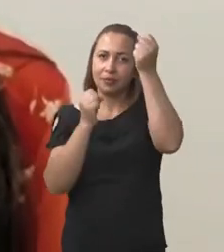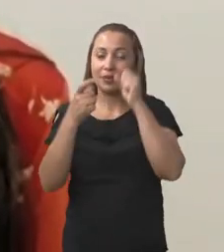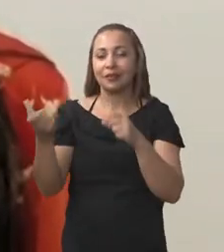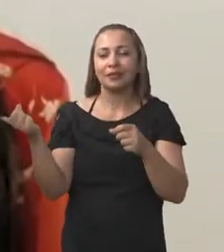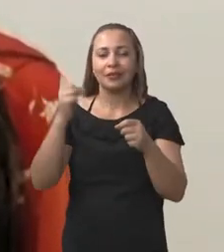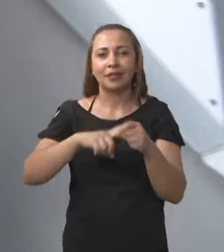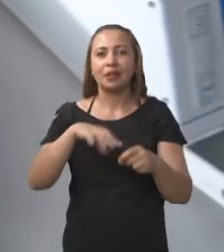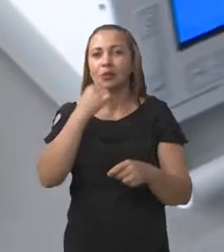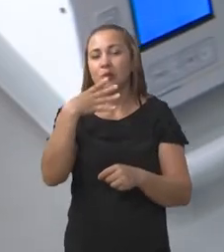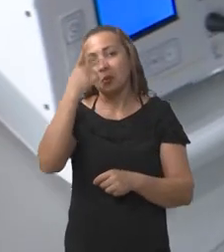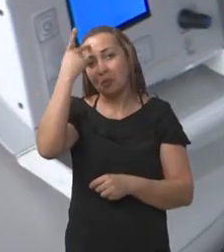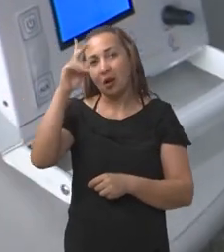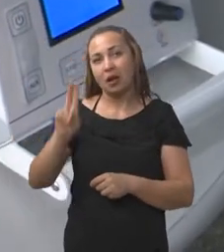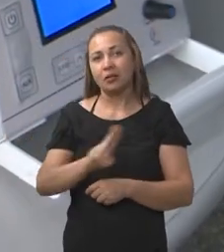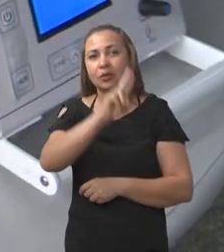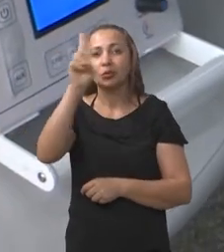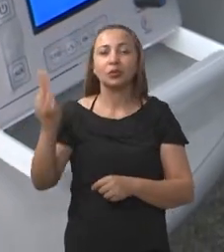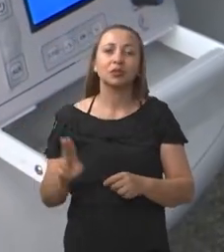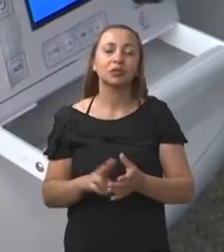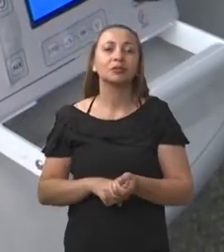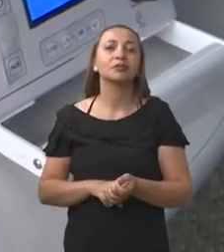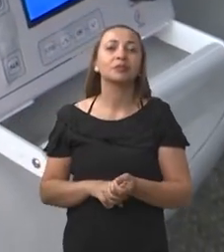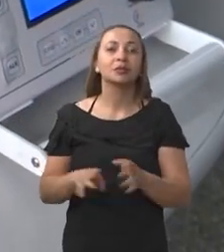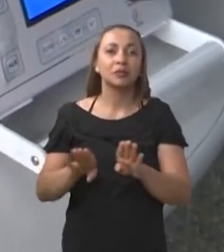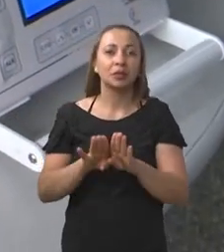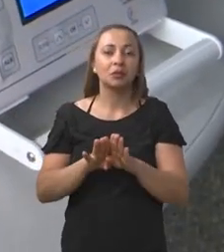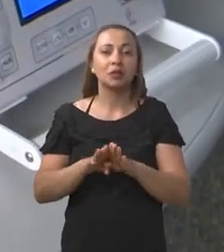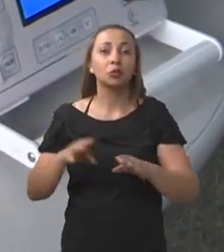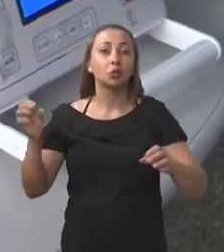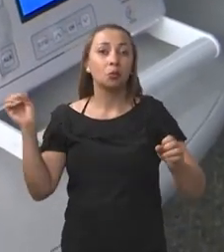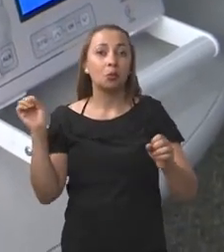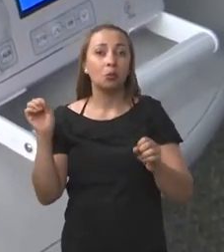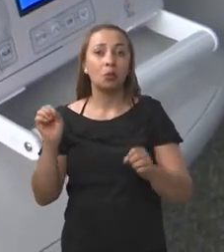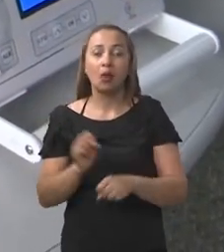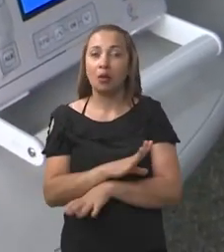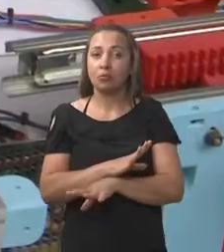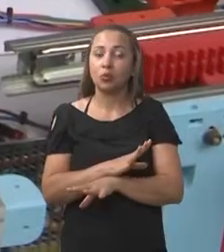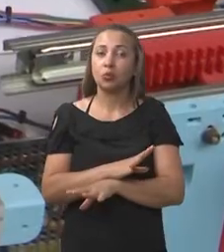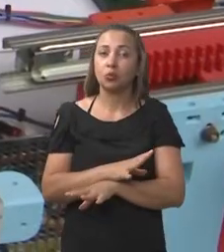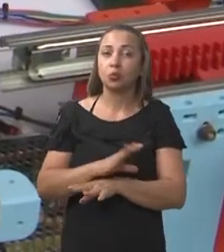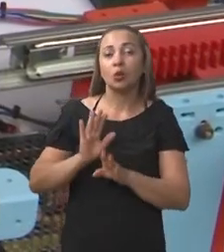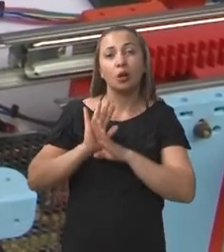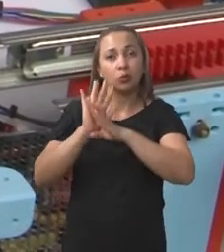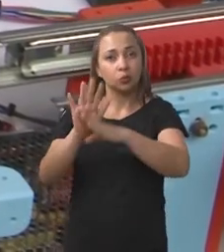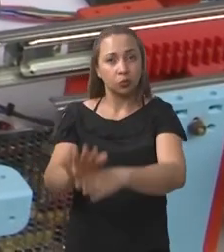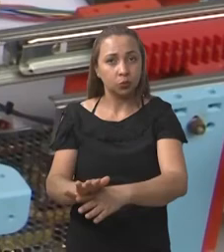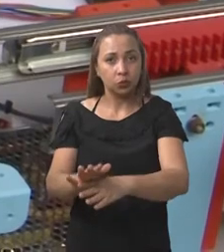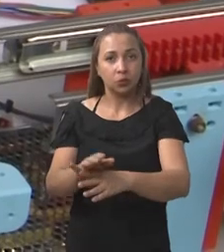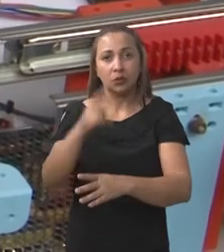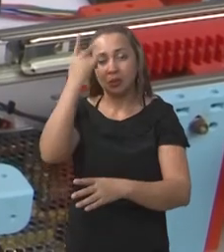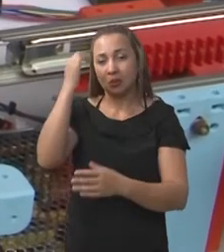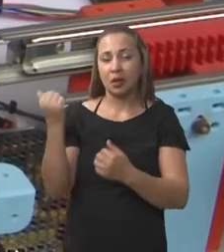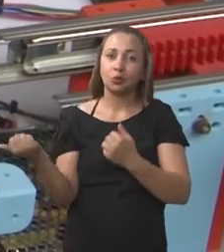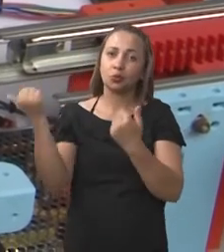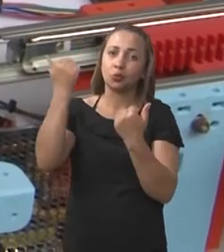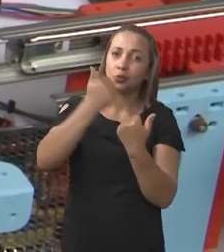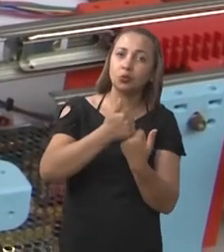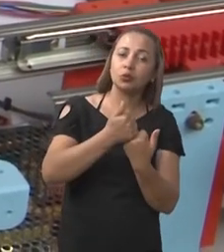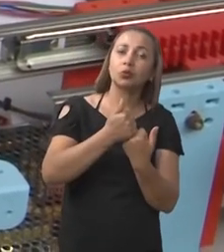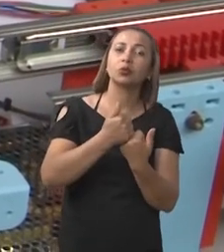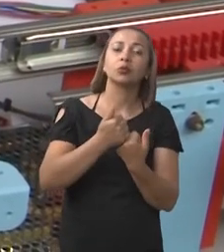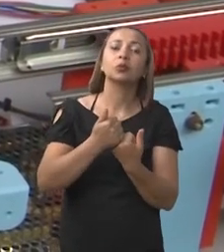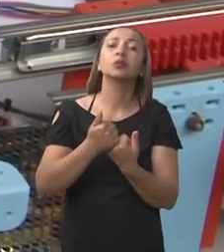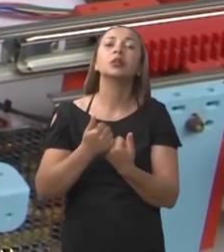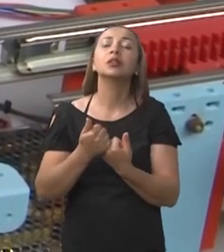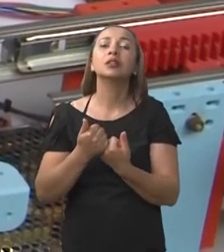benefício para ser usado nas unidades de pronto atendimento, uma vez que ele possibilita a